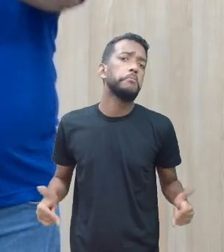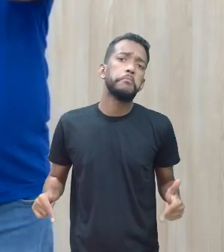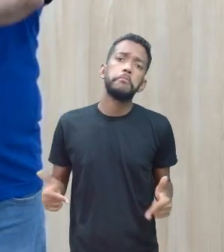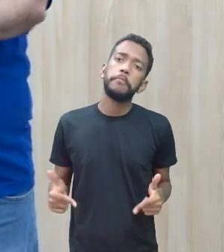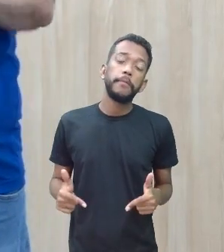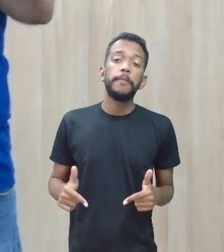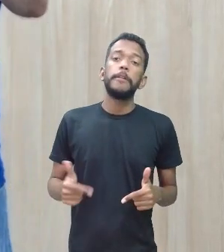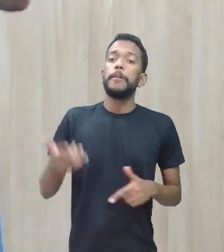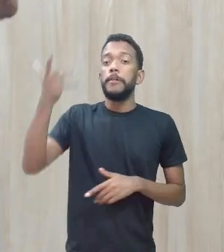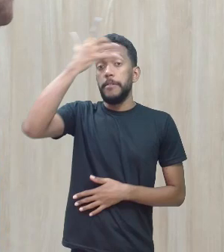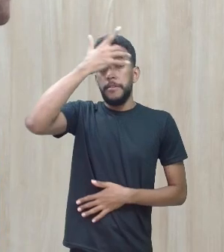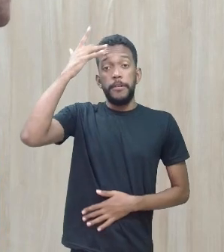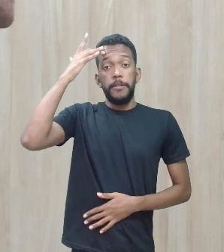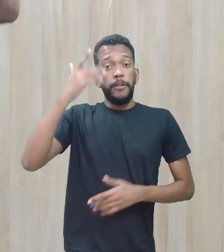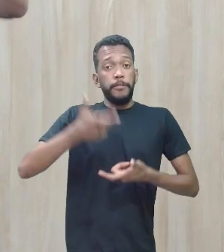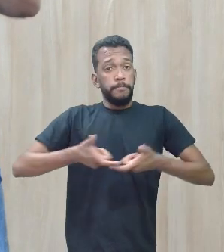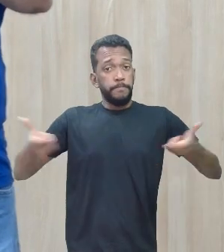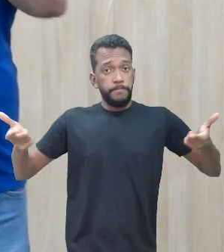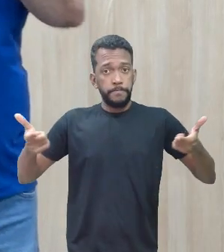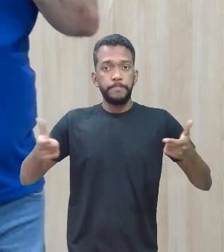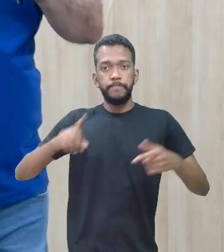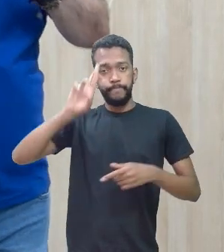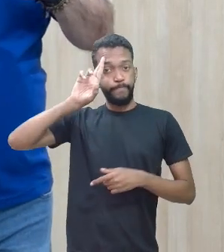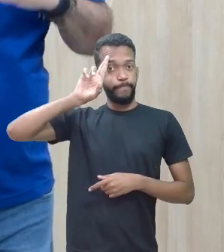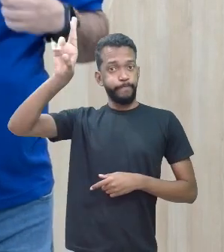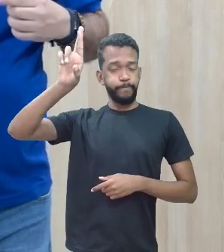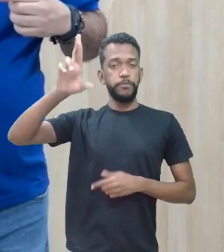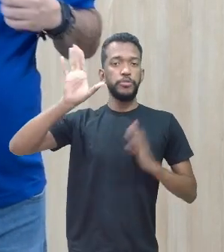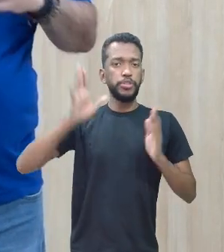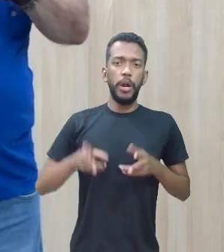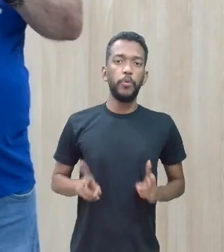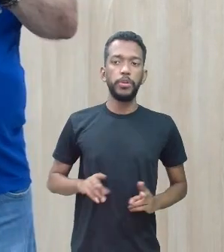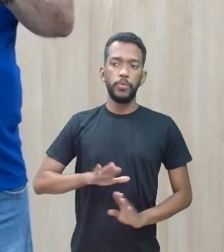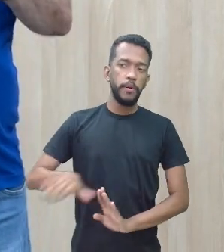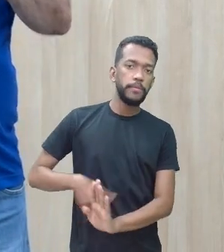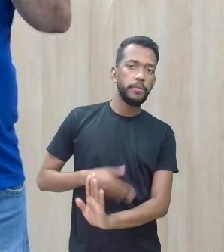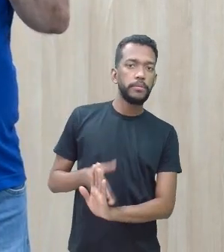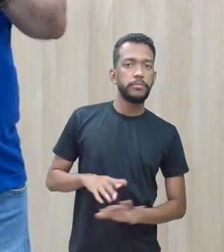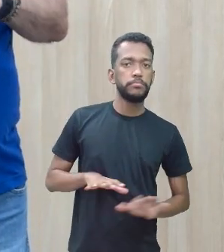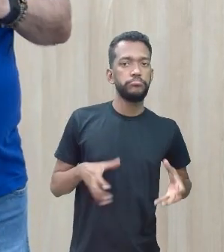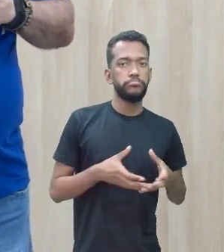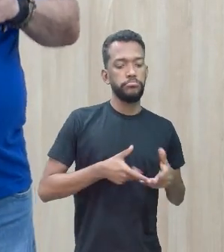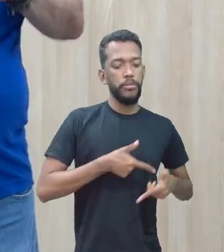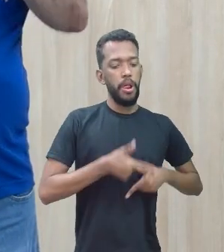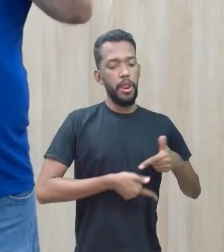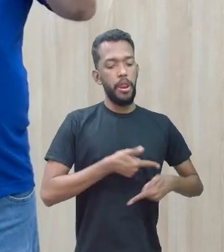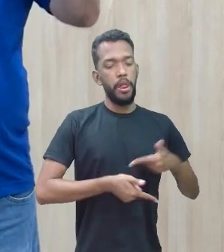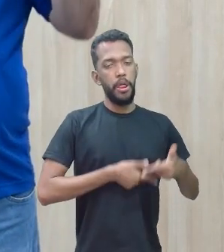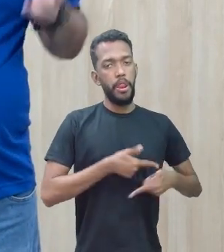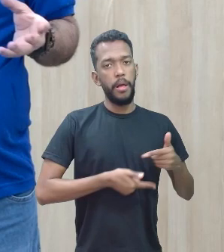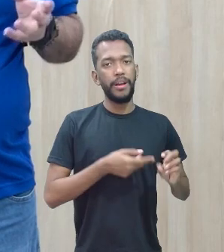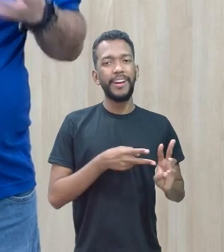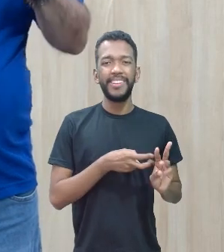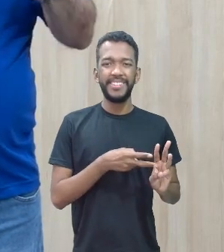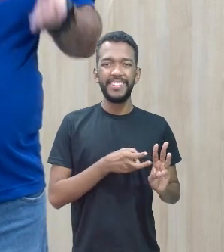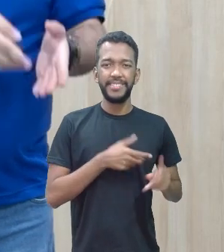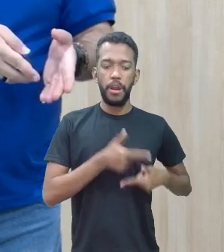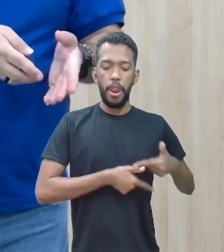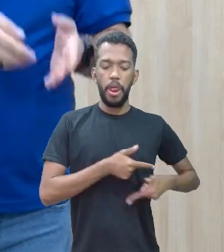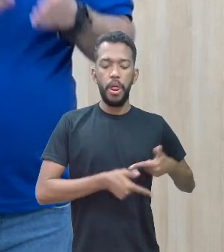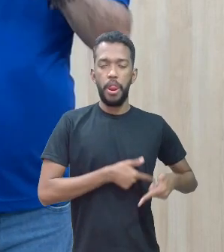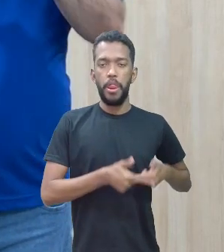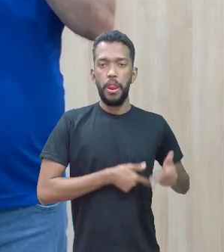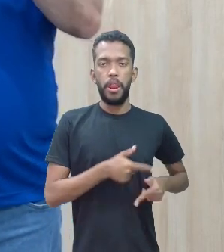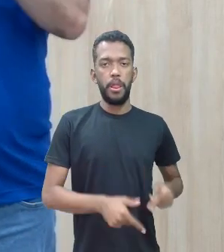senhores, né, de terras naquelas localidades continuavam escravizando os indígenas, apesar da